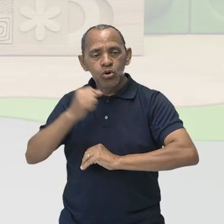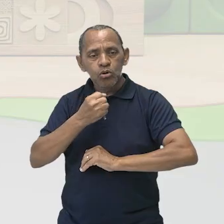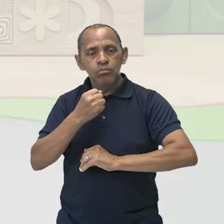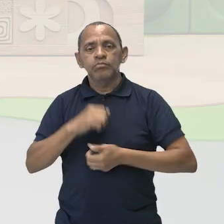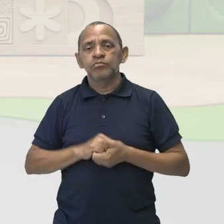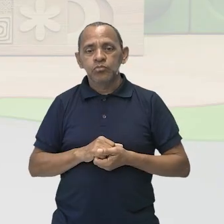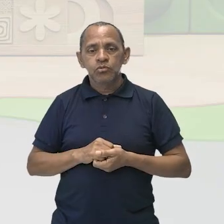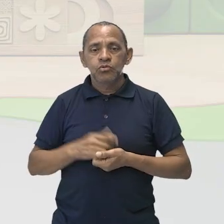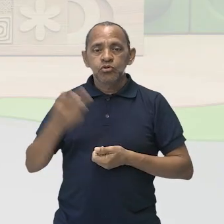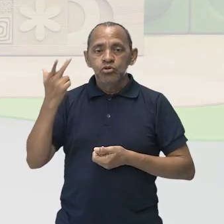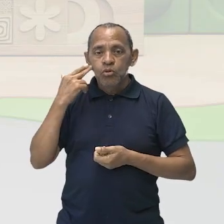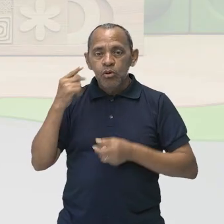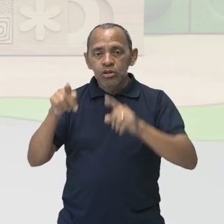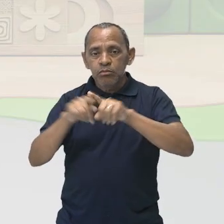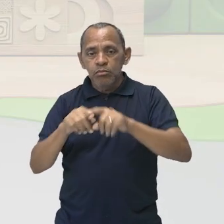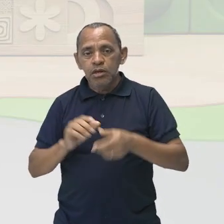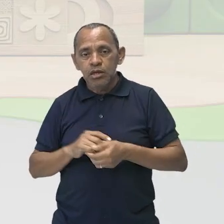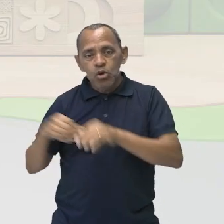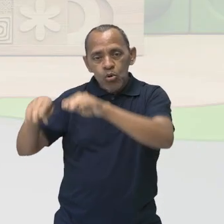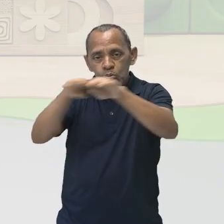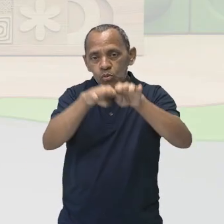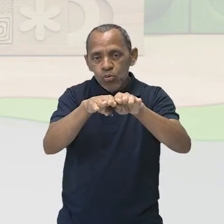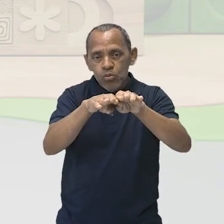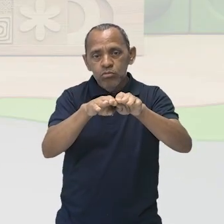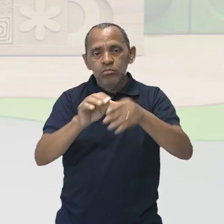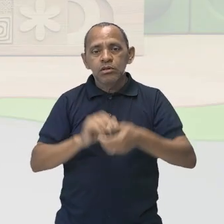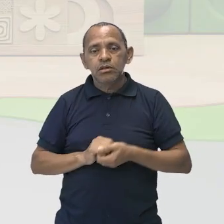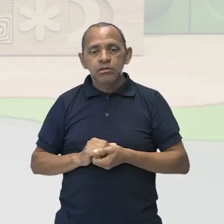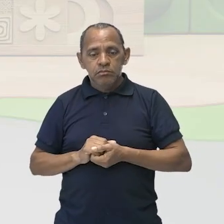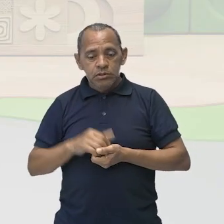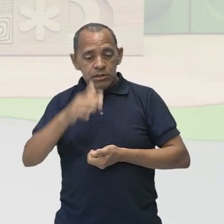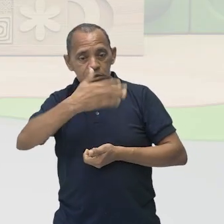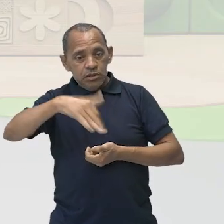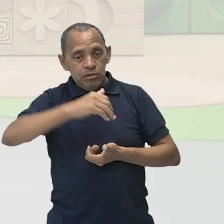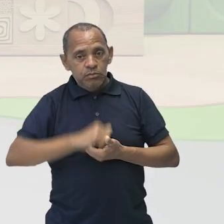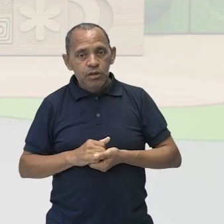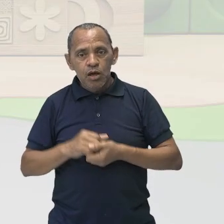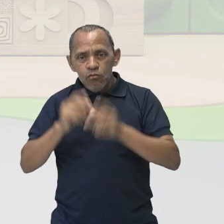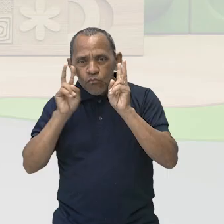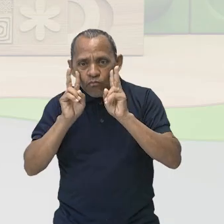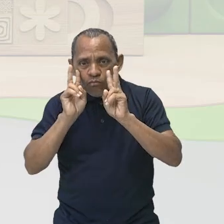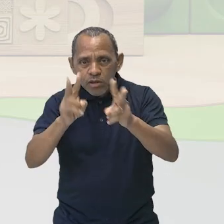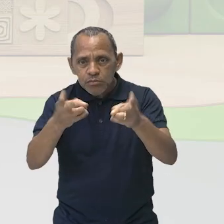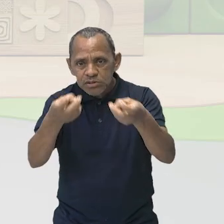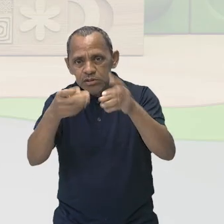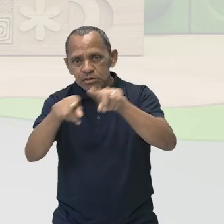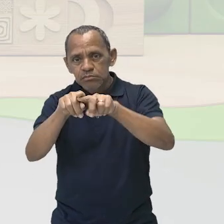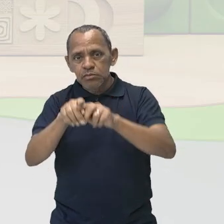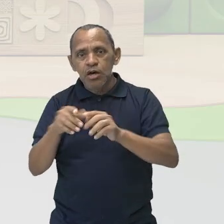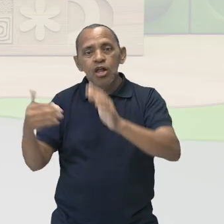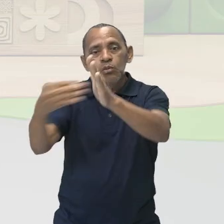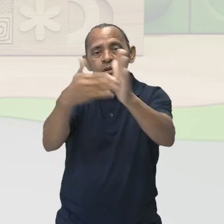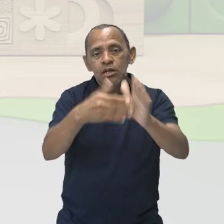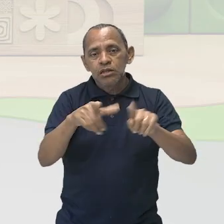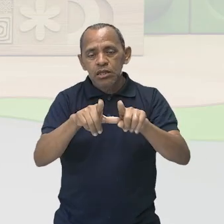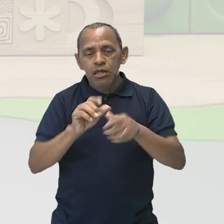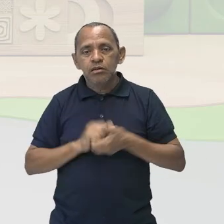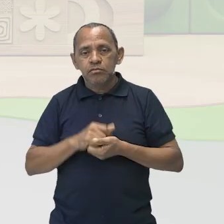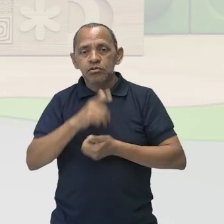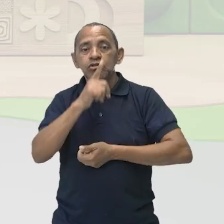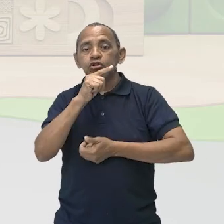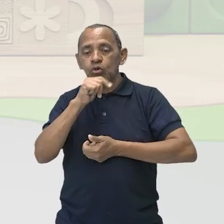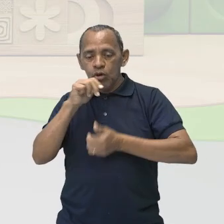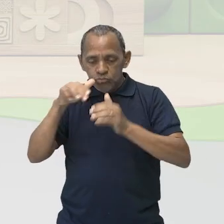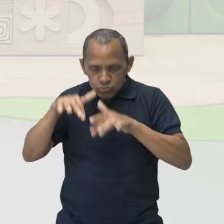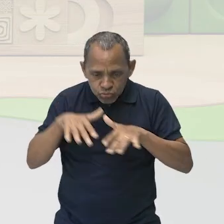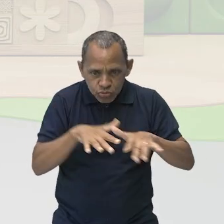de comunicação, especialmente em ambientes onde a visibilidade é limitada, por exemplo, no fundo do mar ou no ambiente